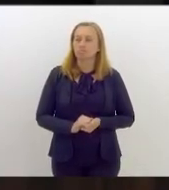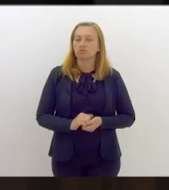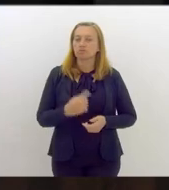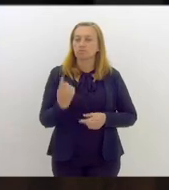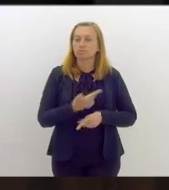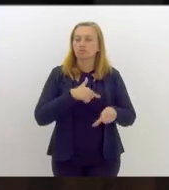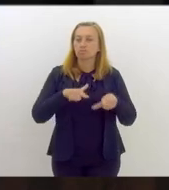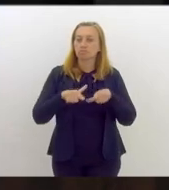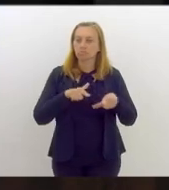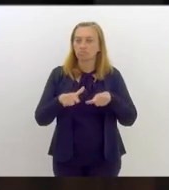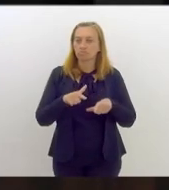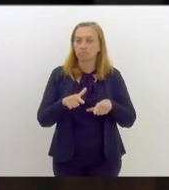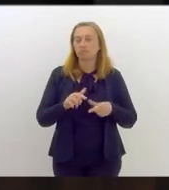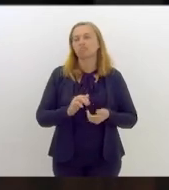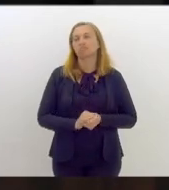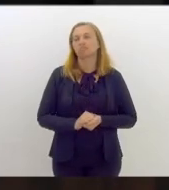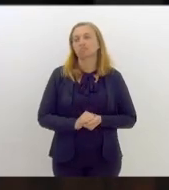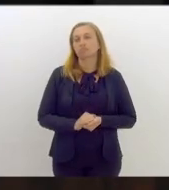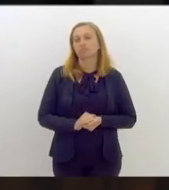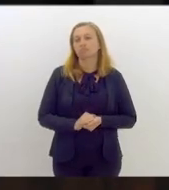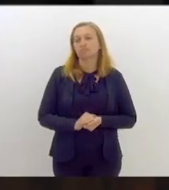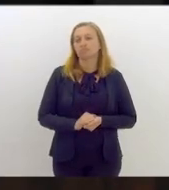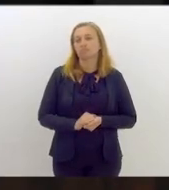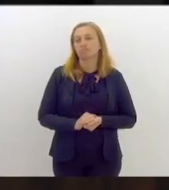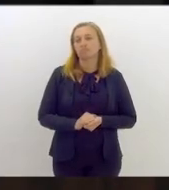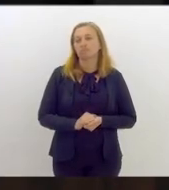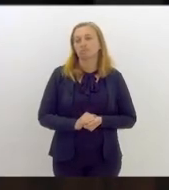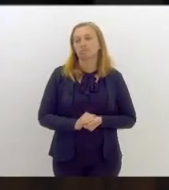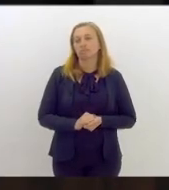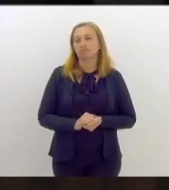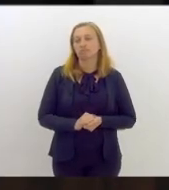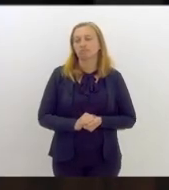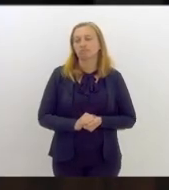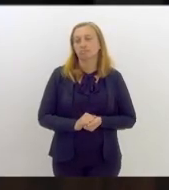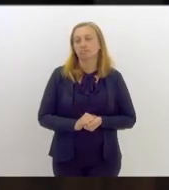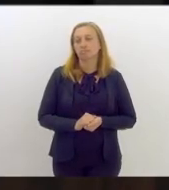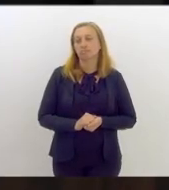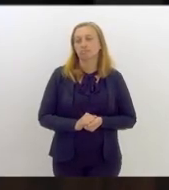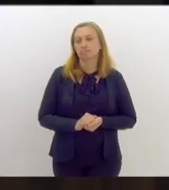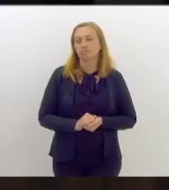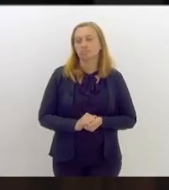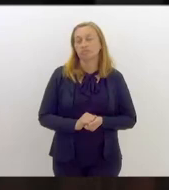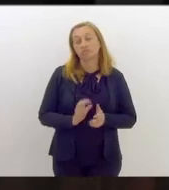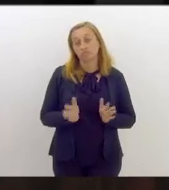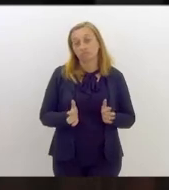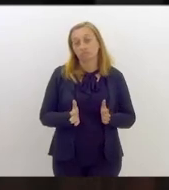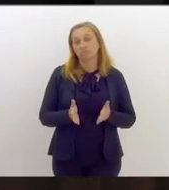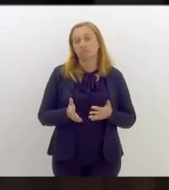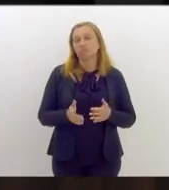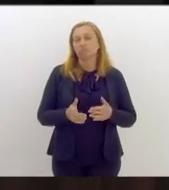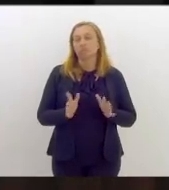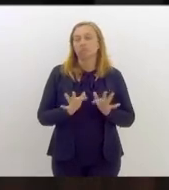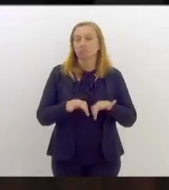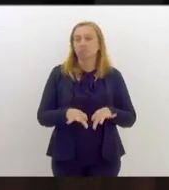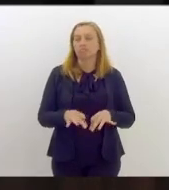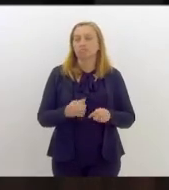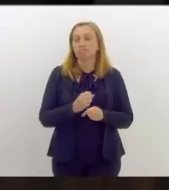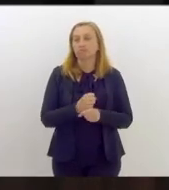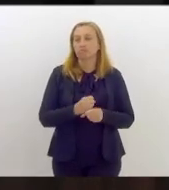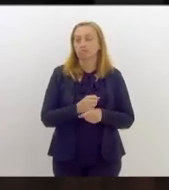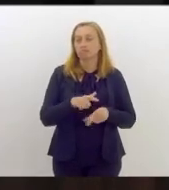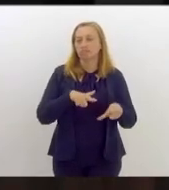mandato. Na verdade, não é o mandato, né? É a legislatura. O mandato é 31 de janeiro.